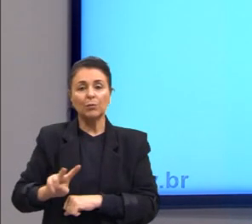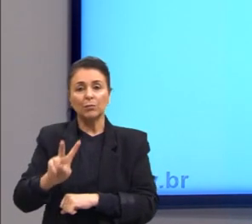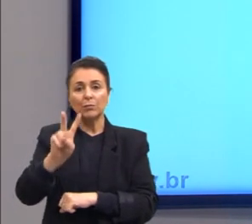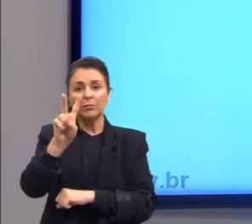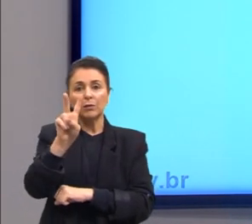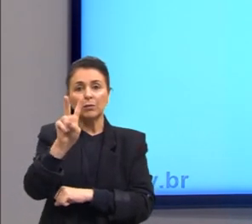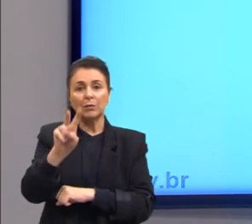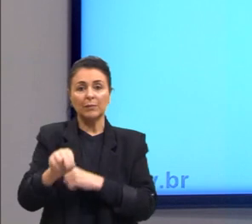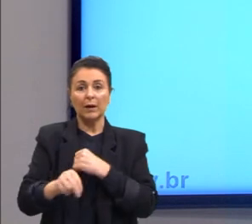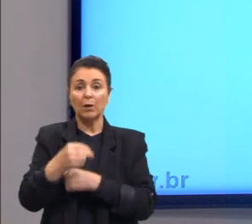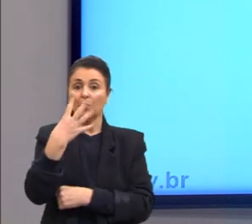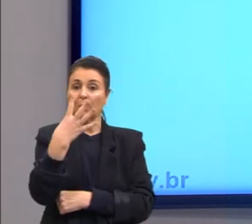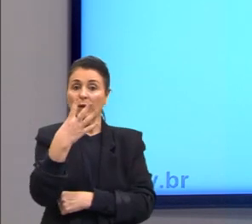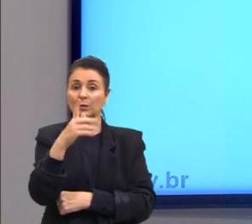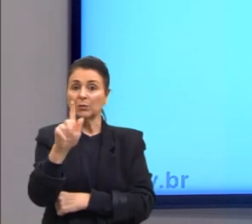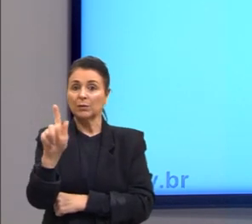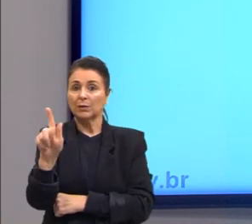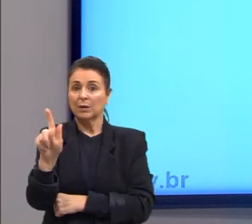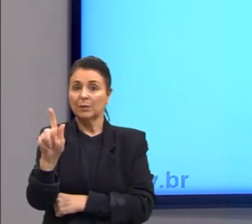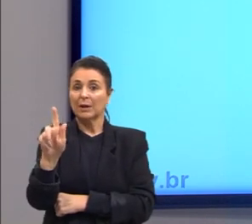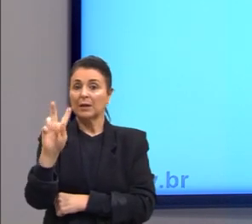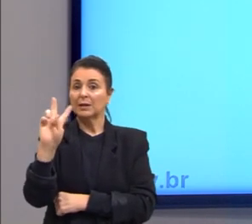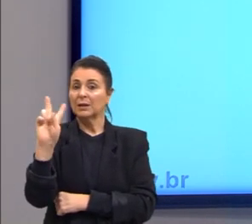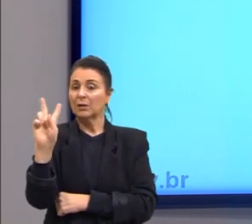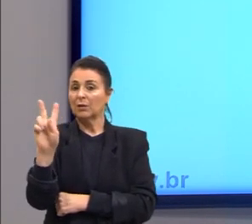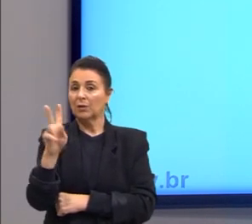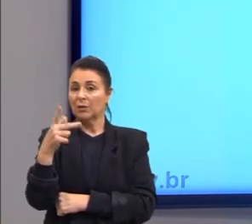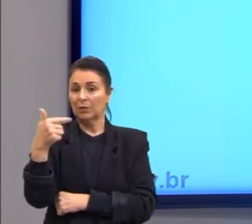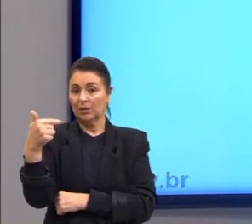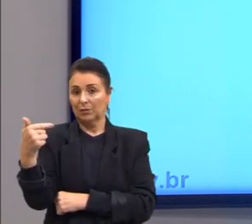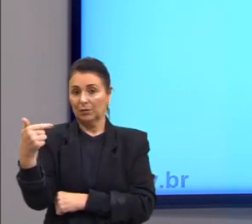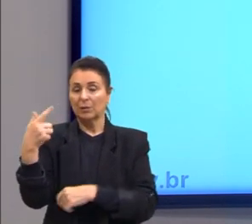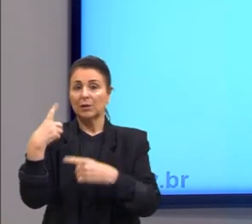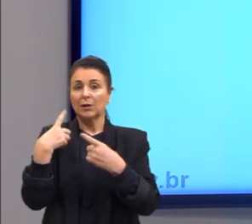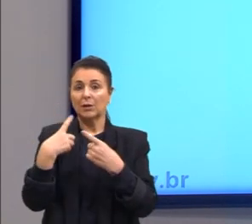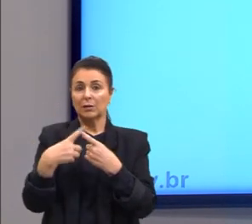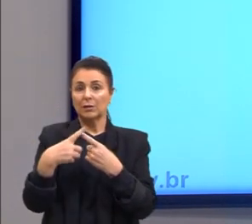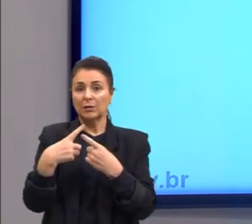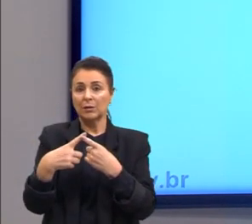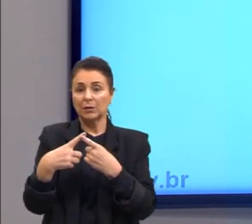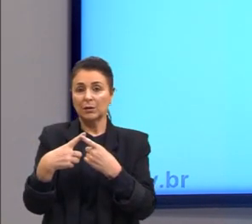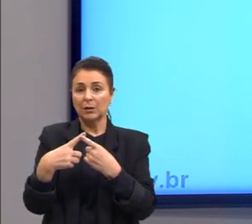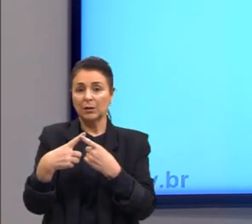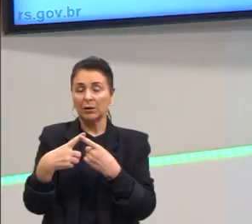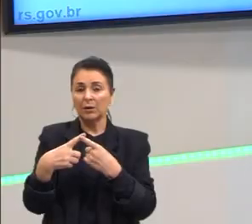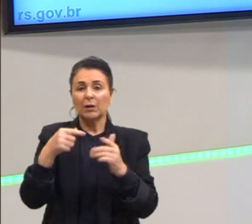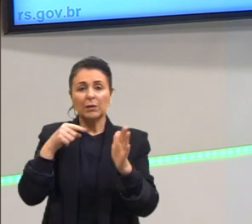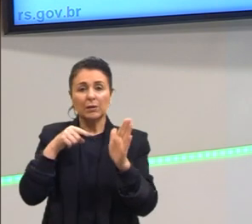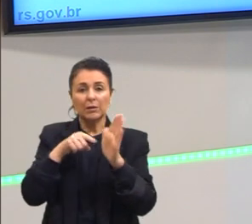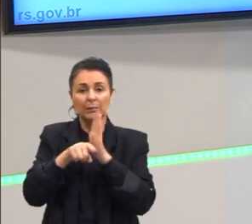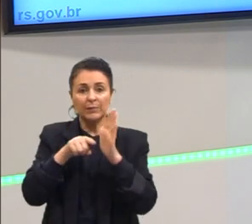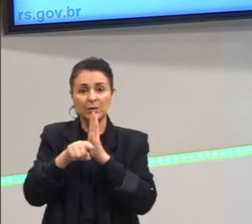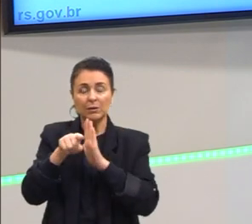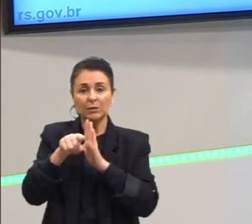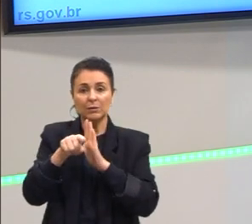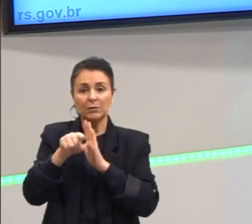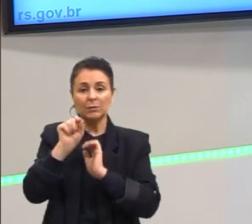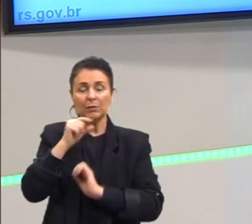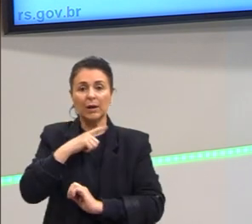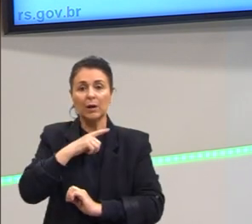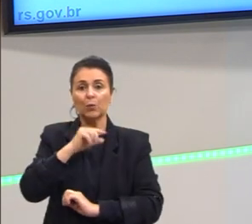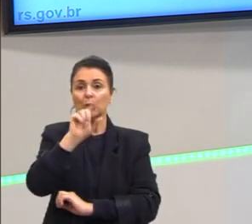para 4G de hidrogênio por quê Porque isso é o que está dizendo o que tá pedindo na questão